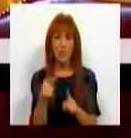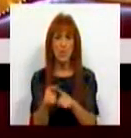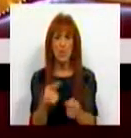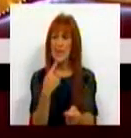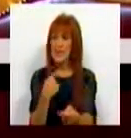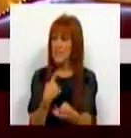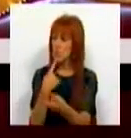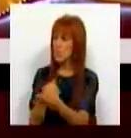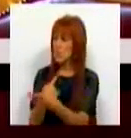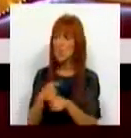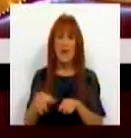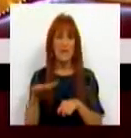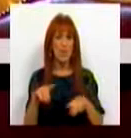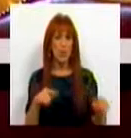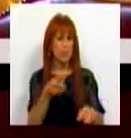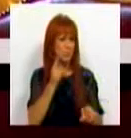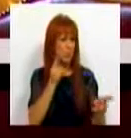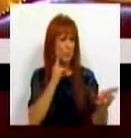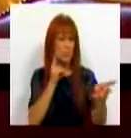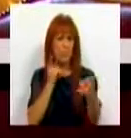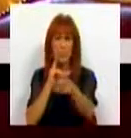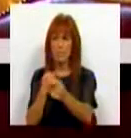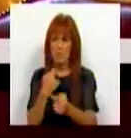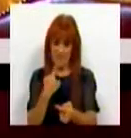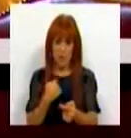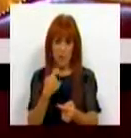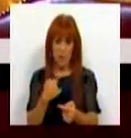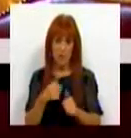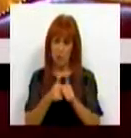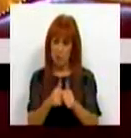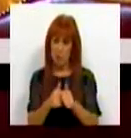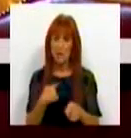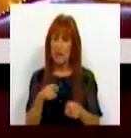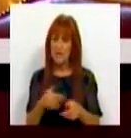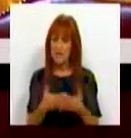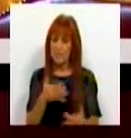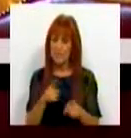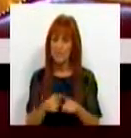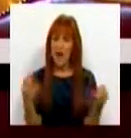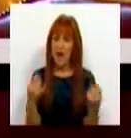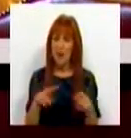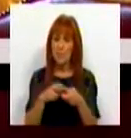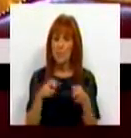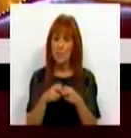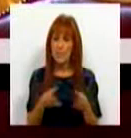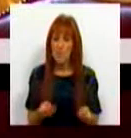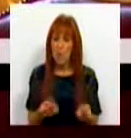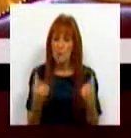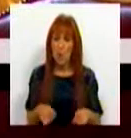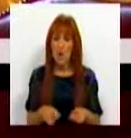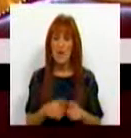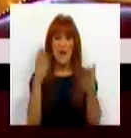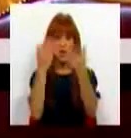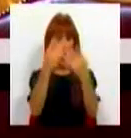sendo reportados em situações irregulares, e isto importa vincar. Há, de facto, um problema de software e